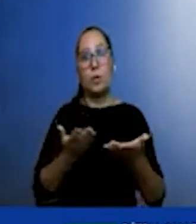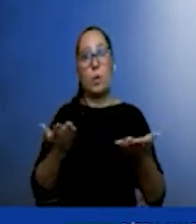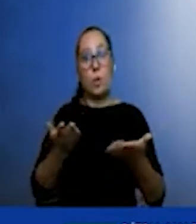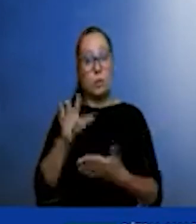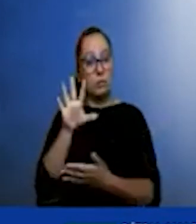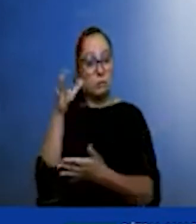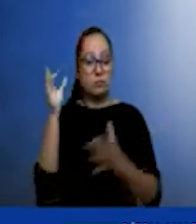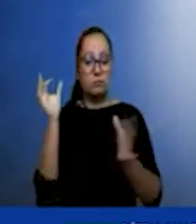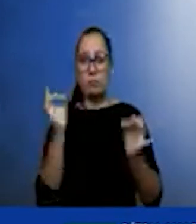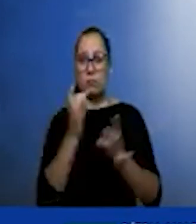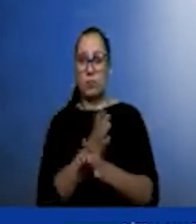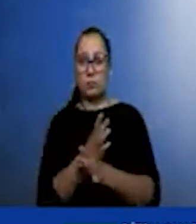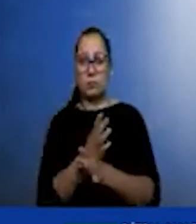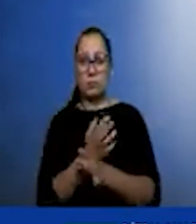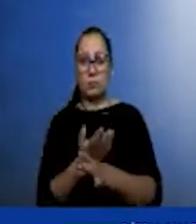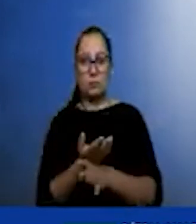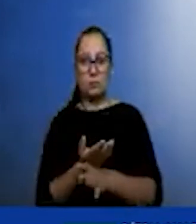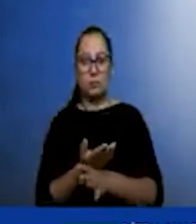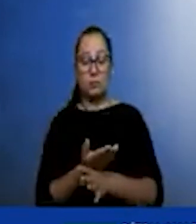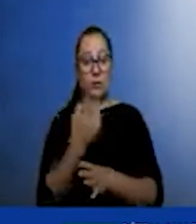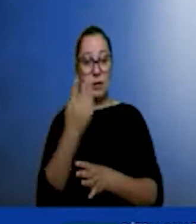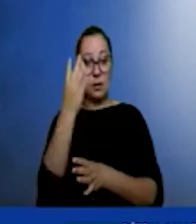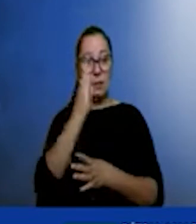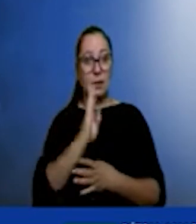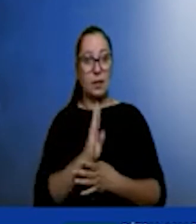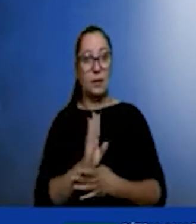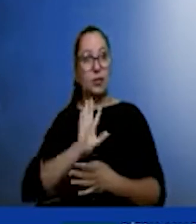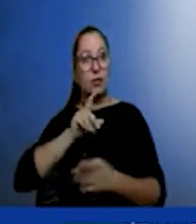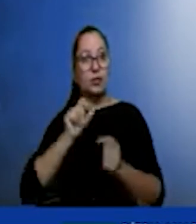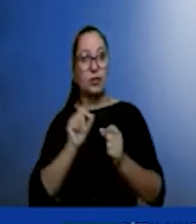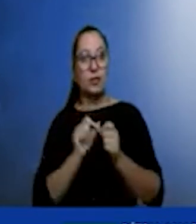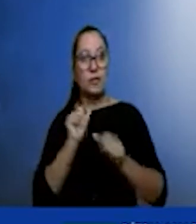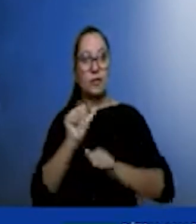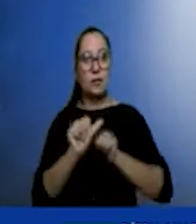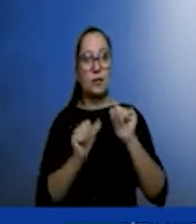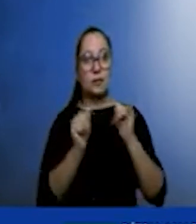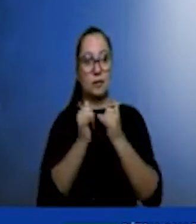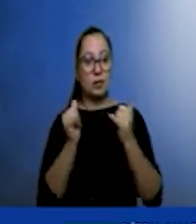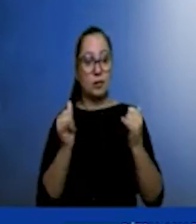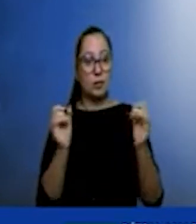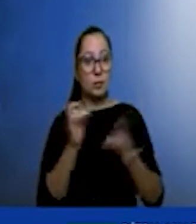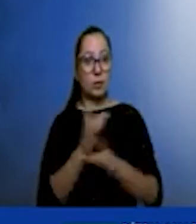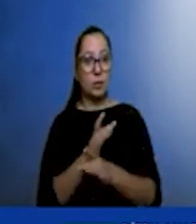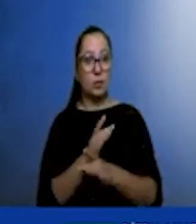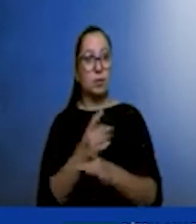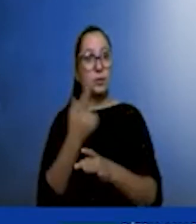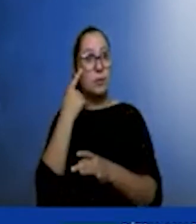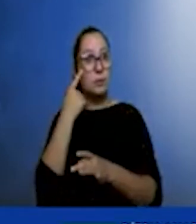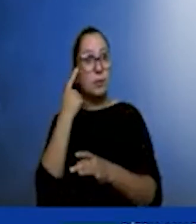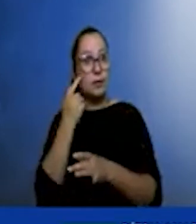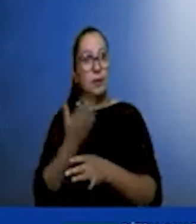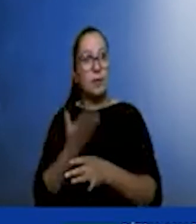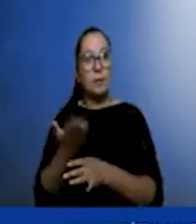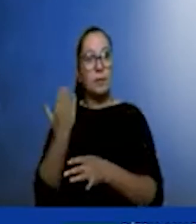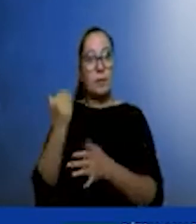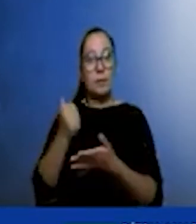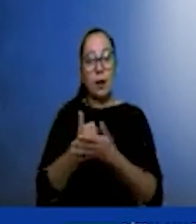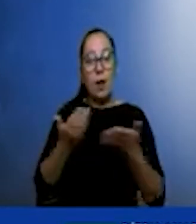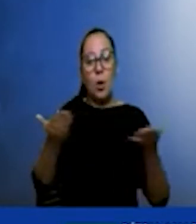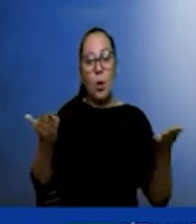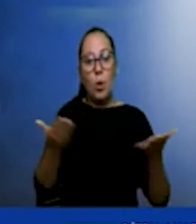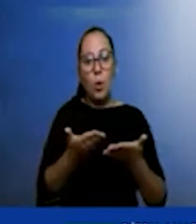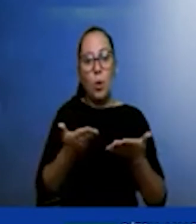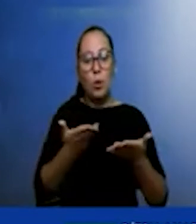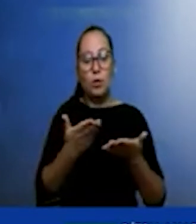Eu gosto de dizer que o Brasil já fez a transição energética se você tirar um retrato do que é a nossa matriz hoje. A gente ocupa uma